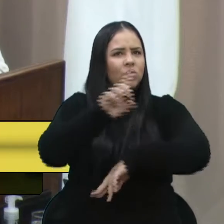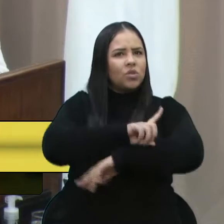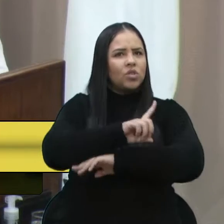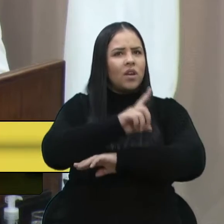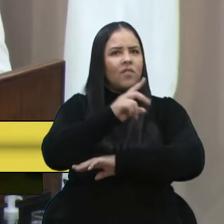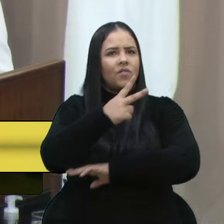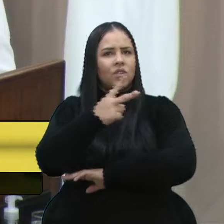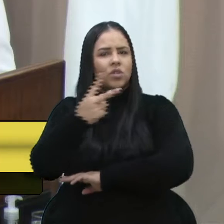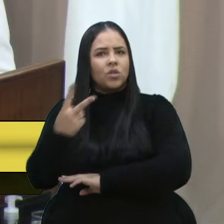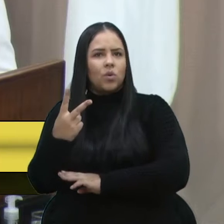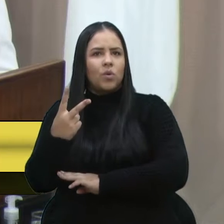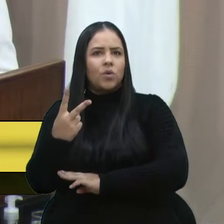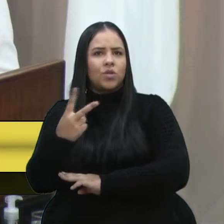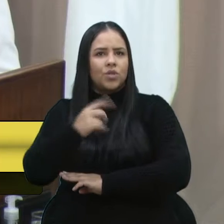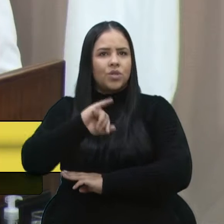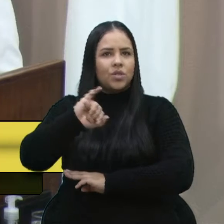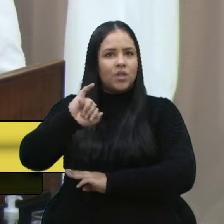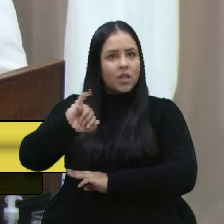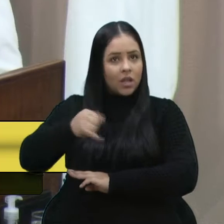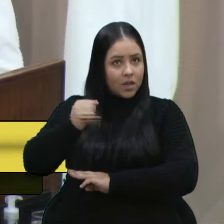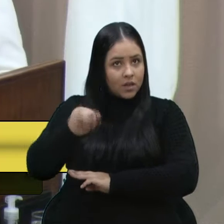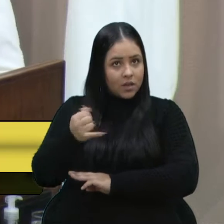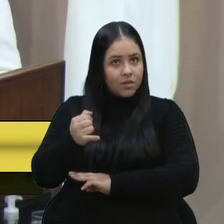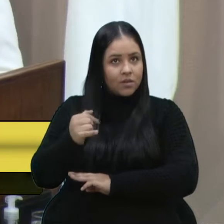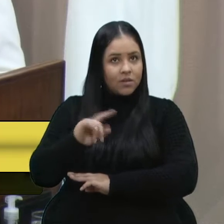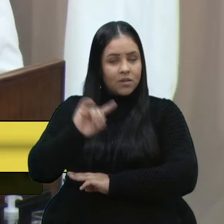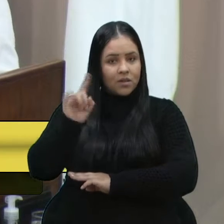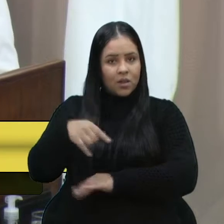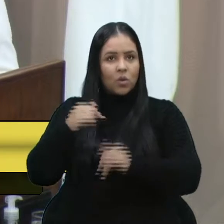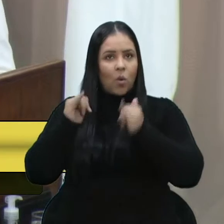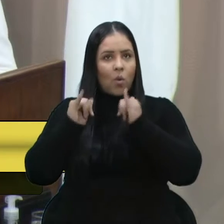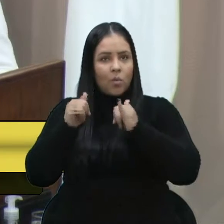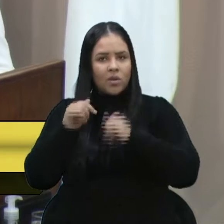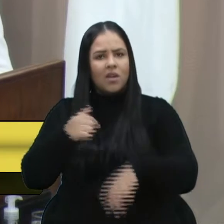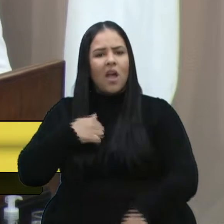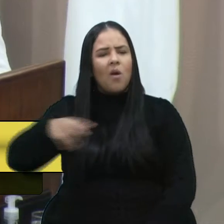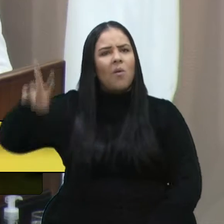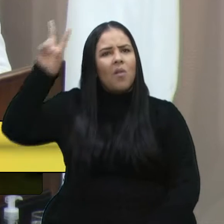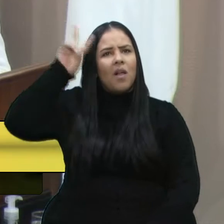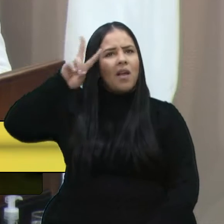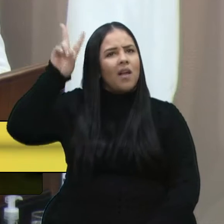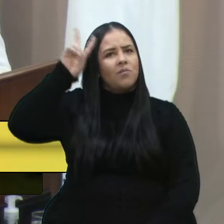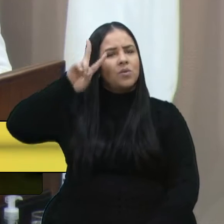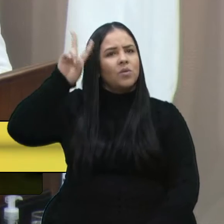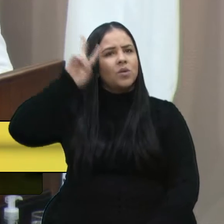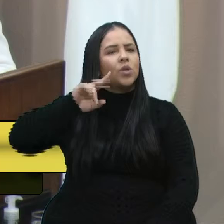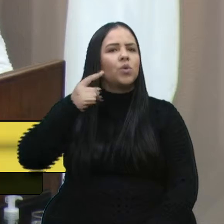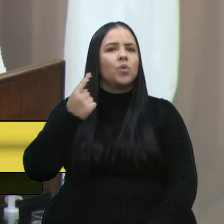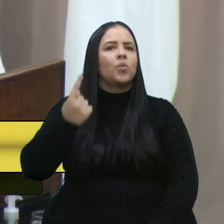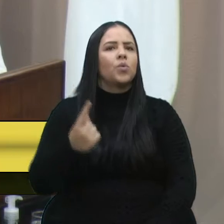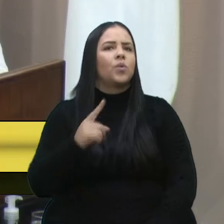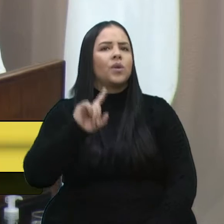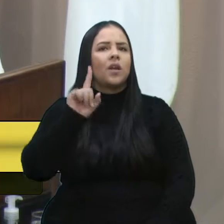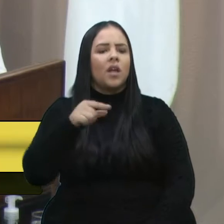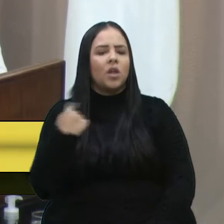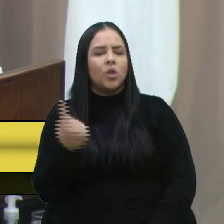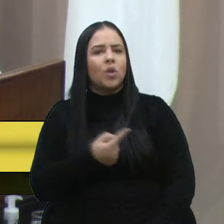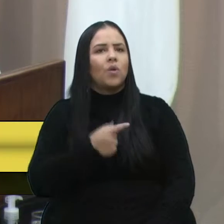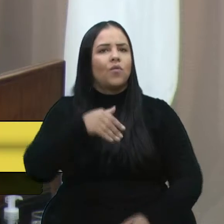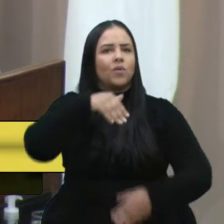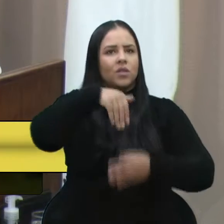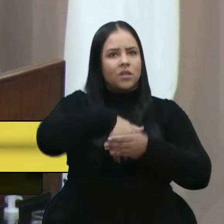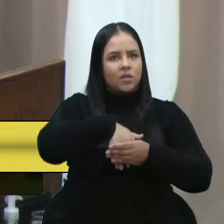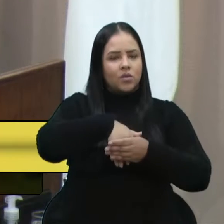22 de janeiro sobre transporte público, e eu lembro que um dos processos que nós votamos, um